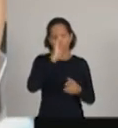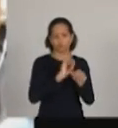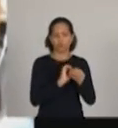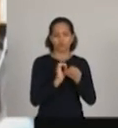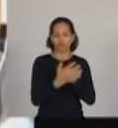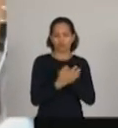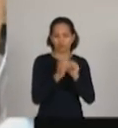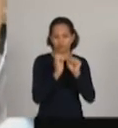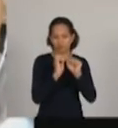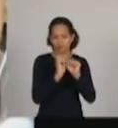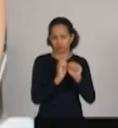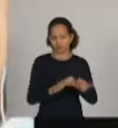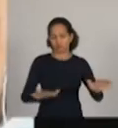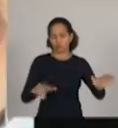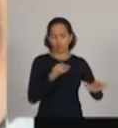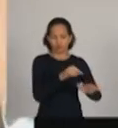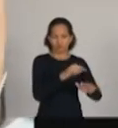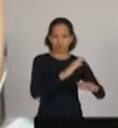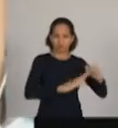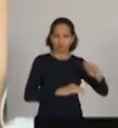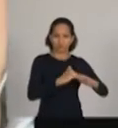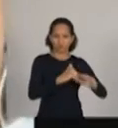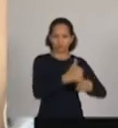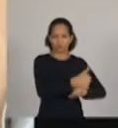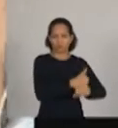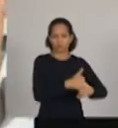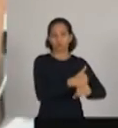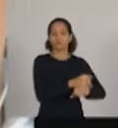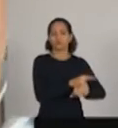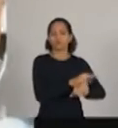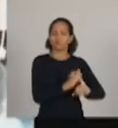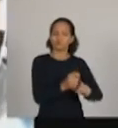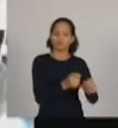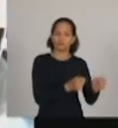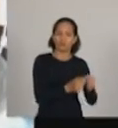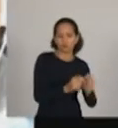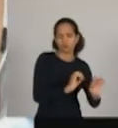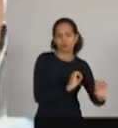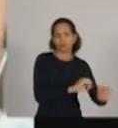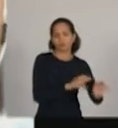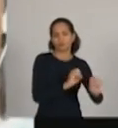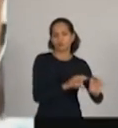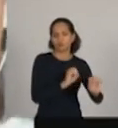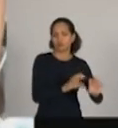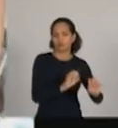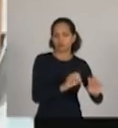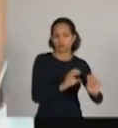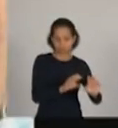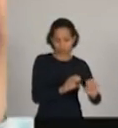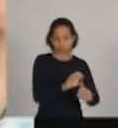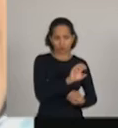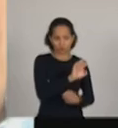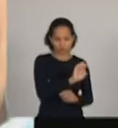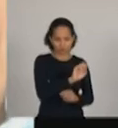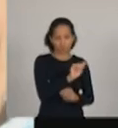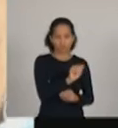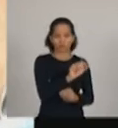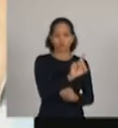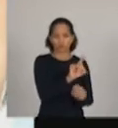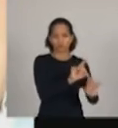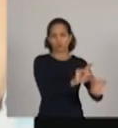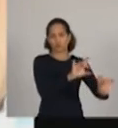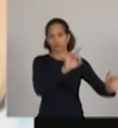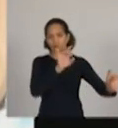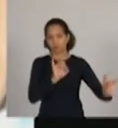esses profissionais vão poder estar ministrando as suas aulas de forma EAD para os